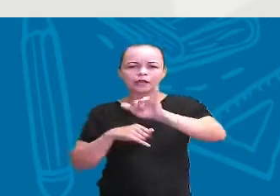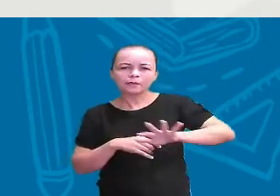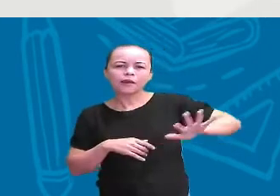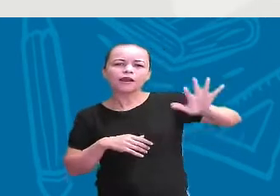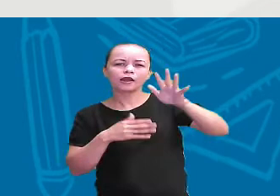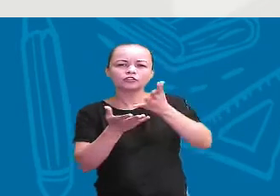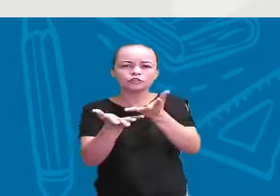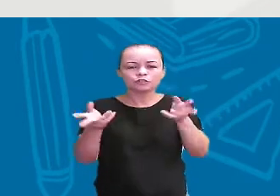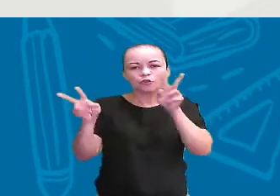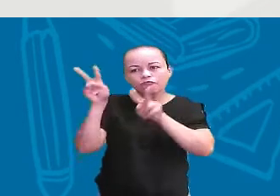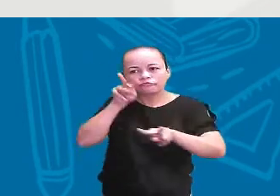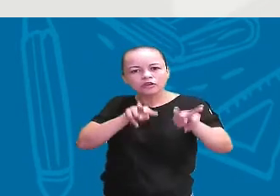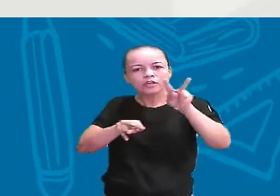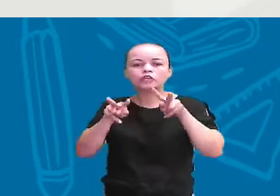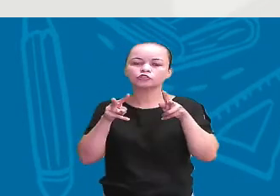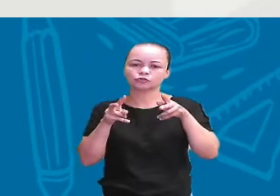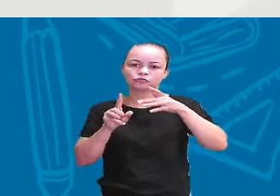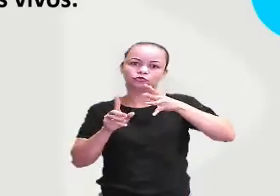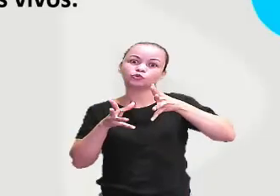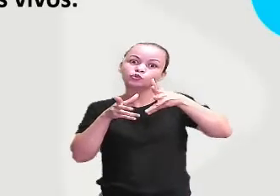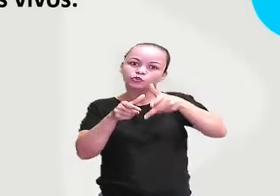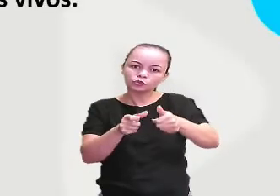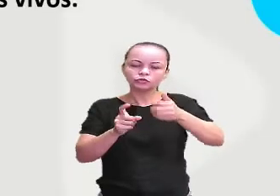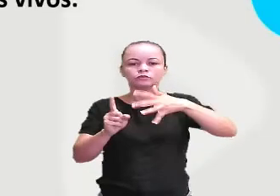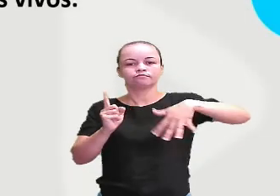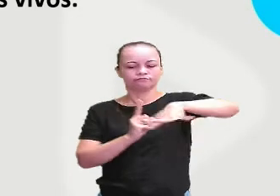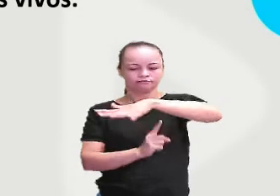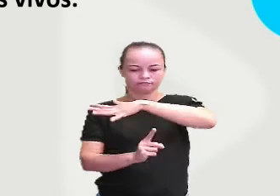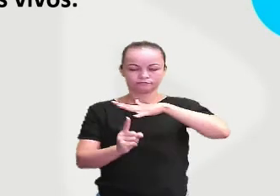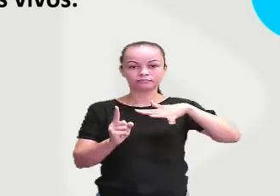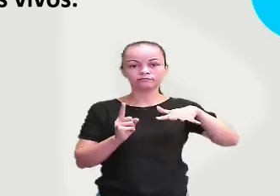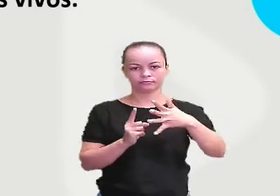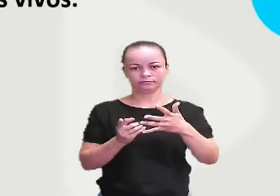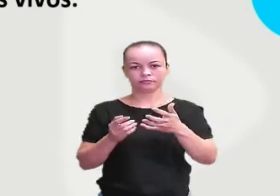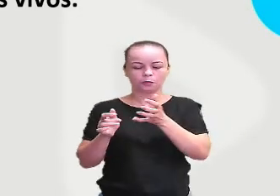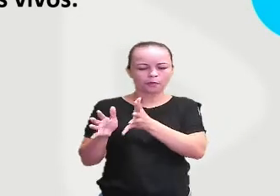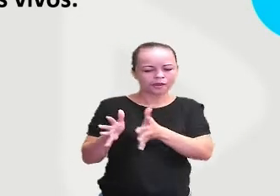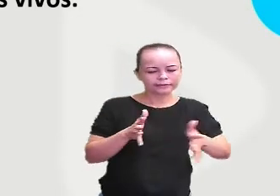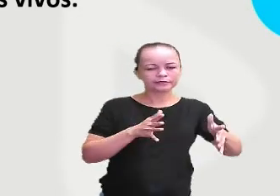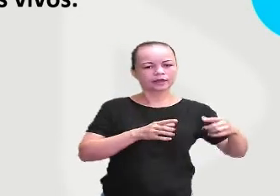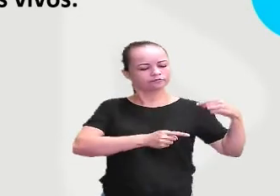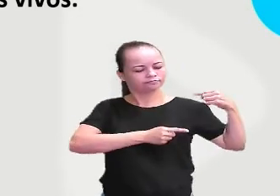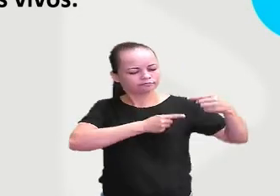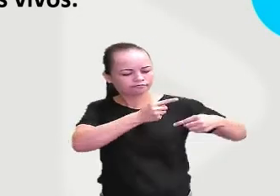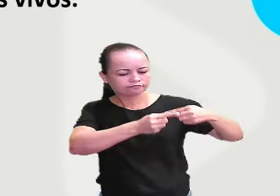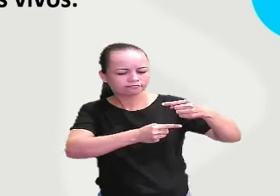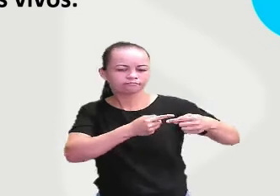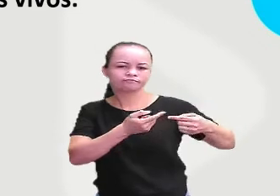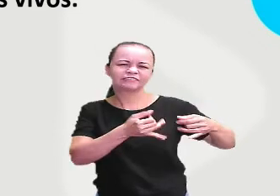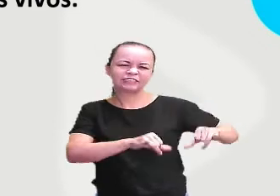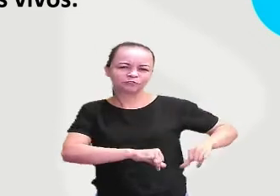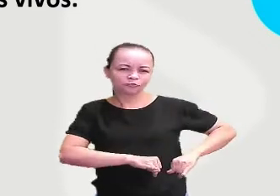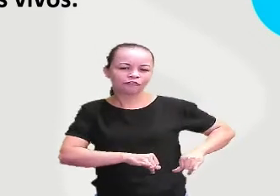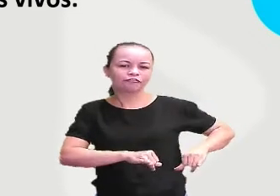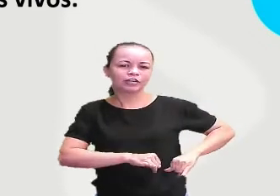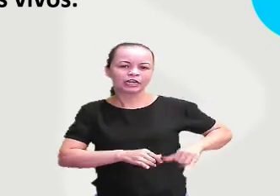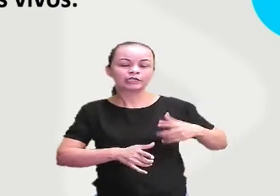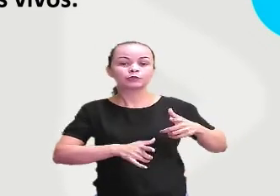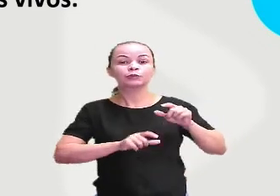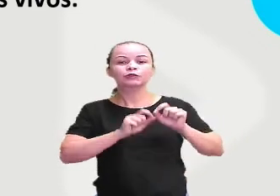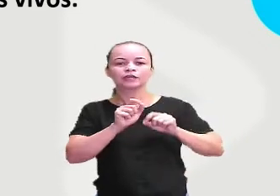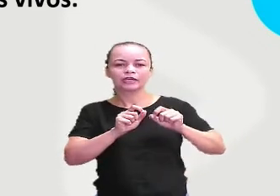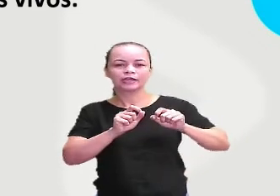eu vejo, é o meio ambiente. Com o passar das gerações, ele vem sofrendo diversas